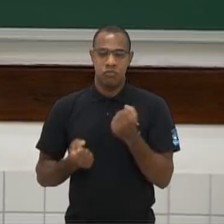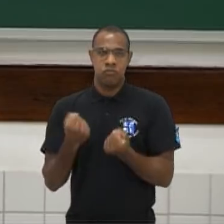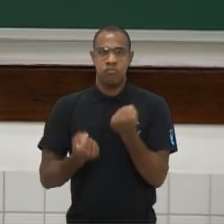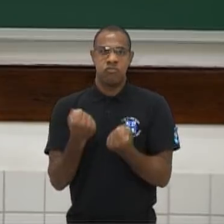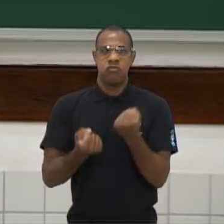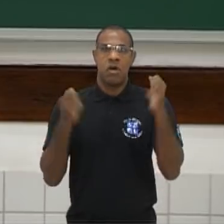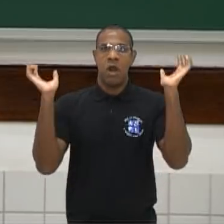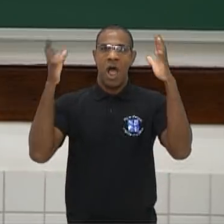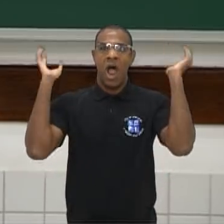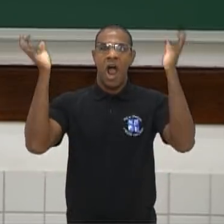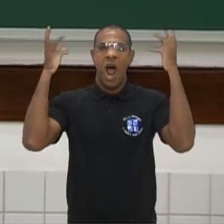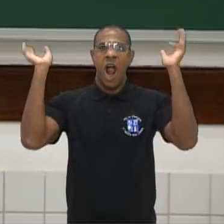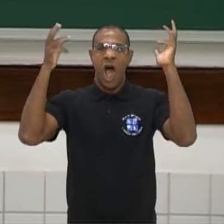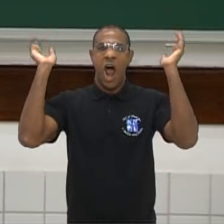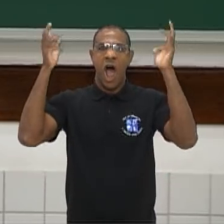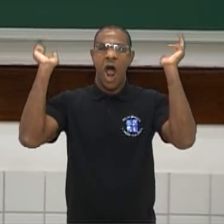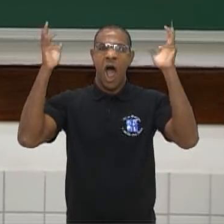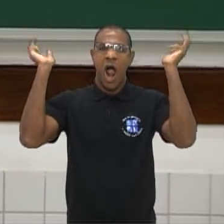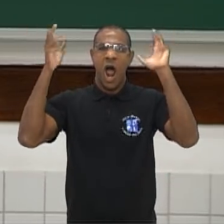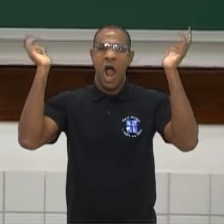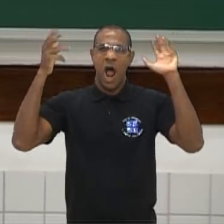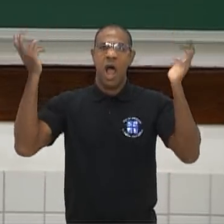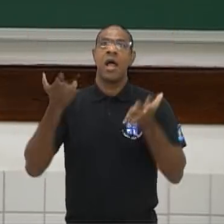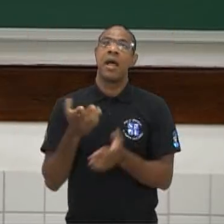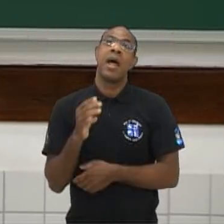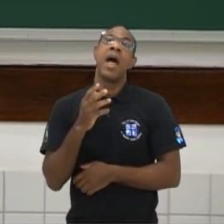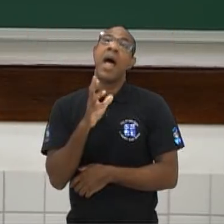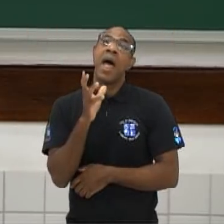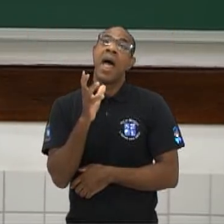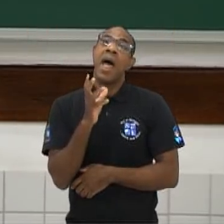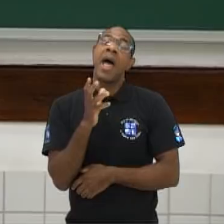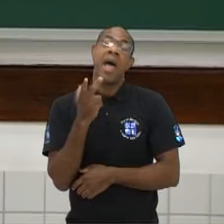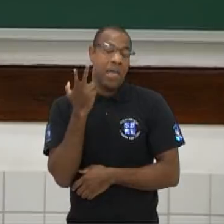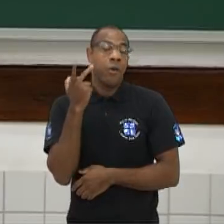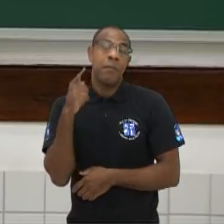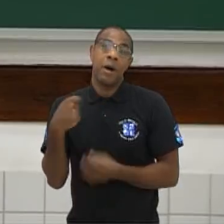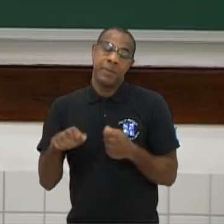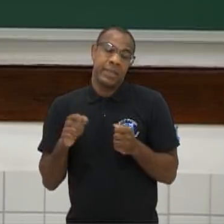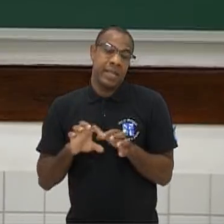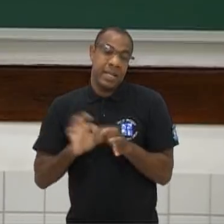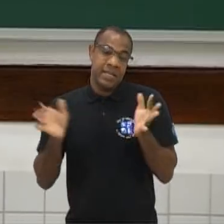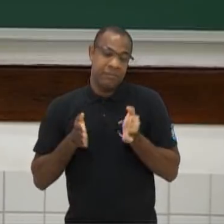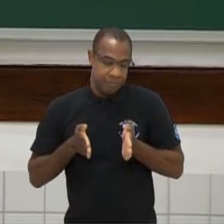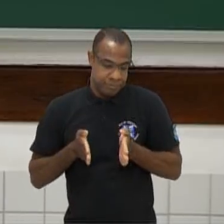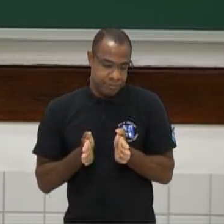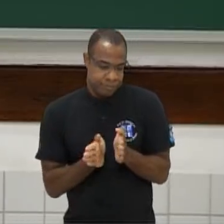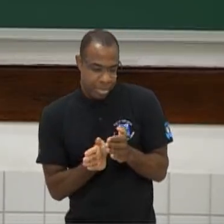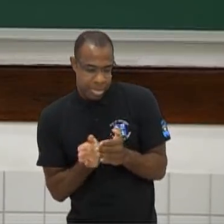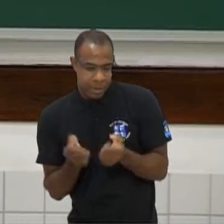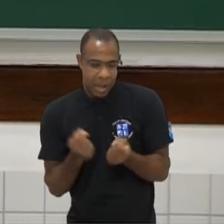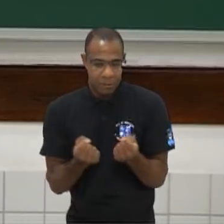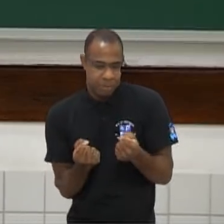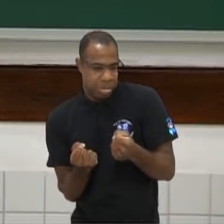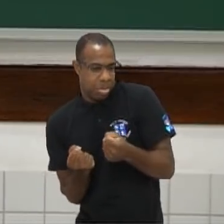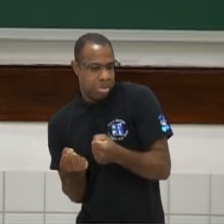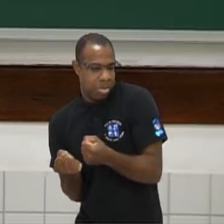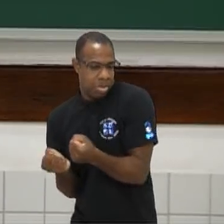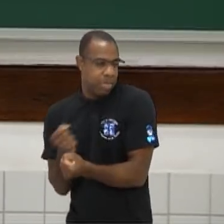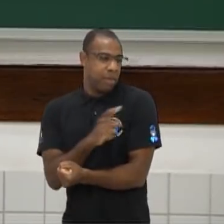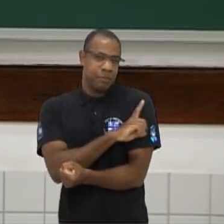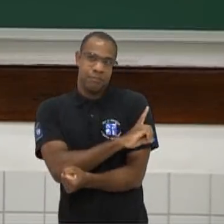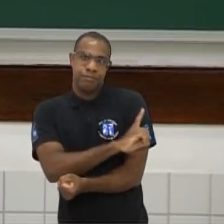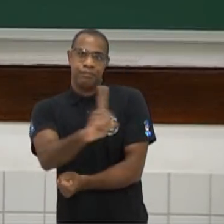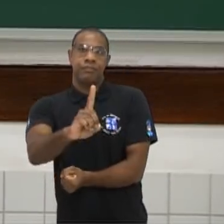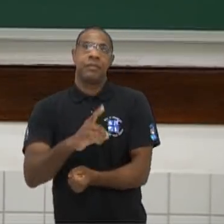giroflex ligado e também com a sirene, é normal você ter que dar passagem, dar um jeito de ir para o lado, porque esse veículo tem que